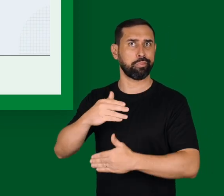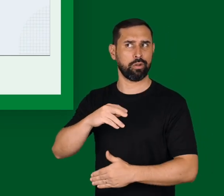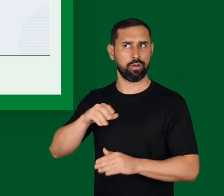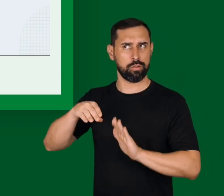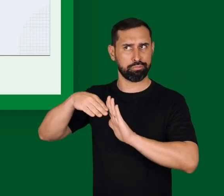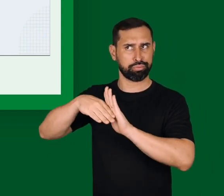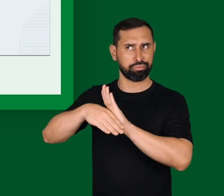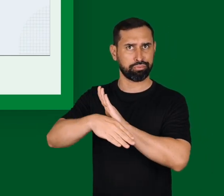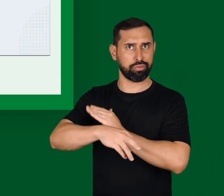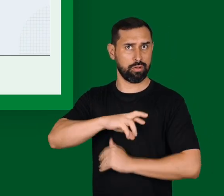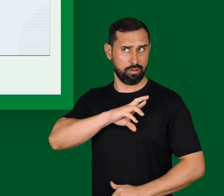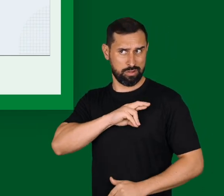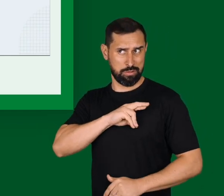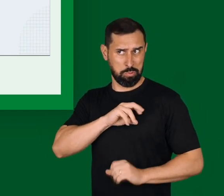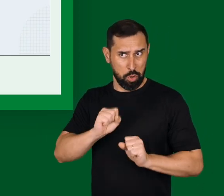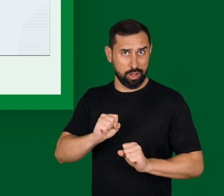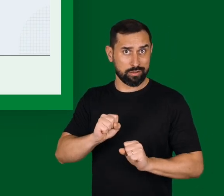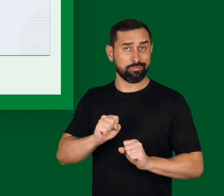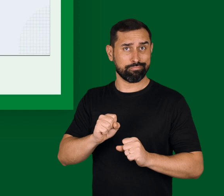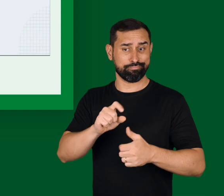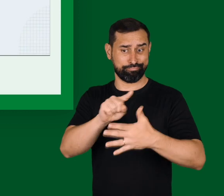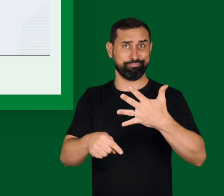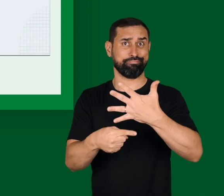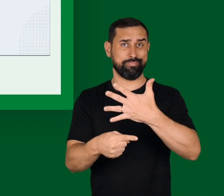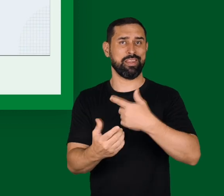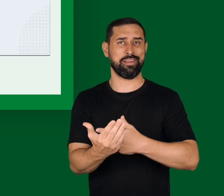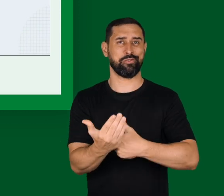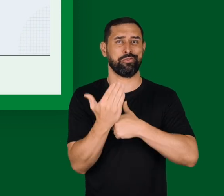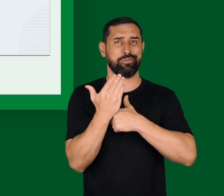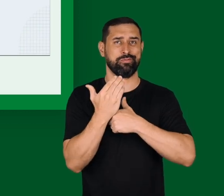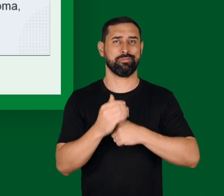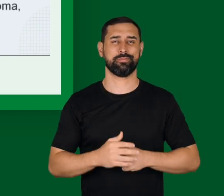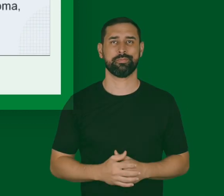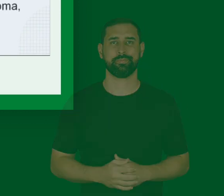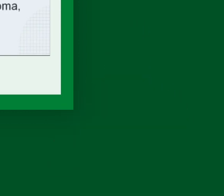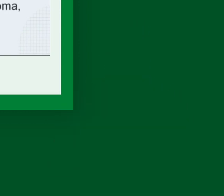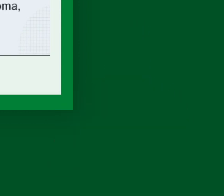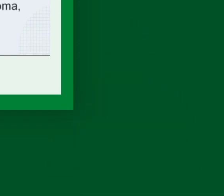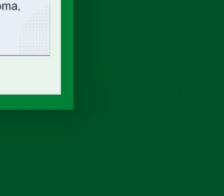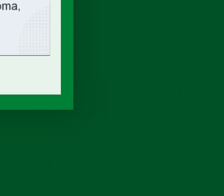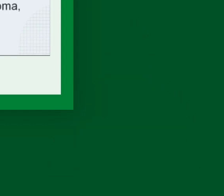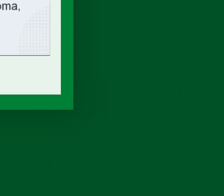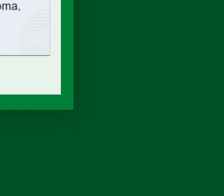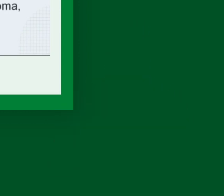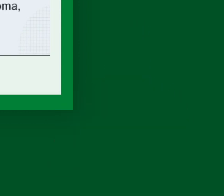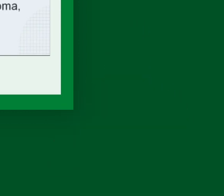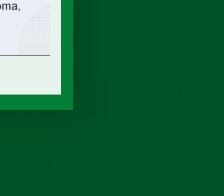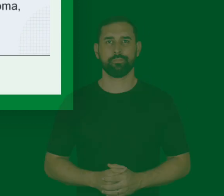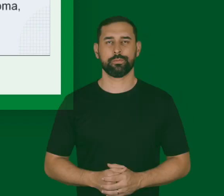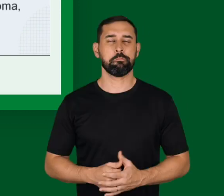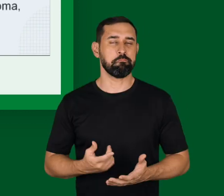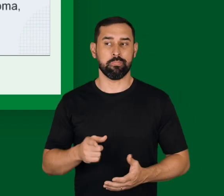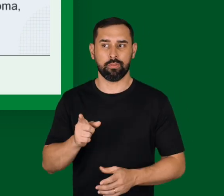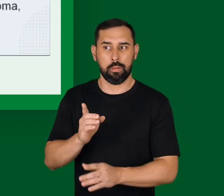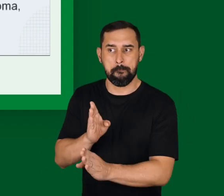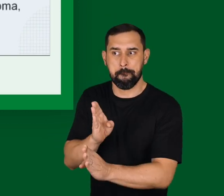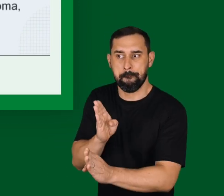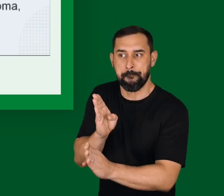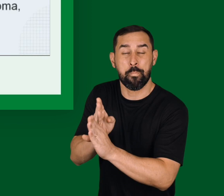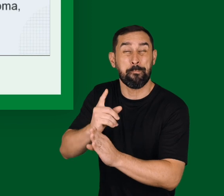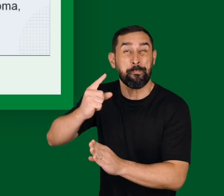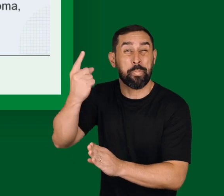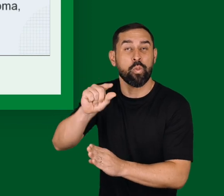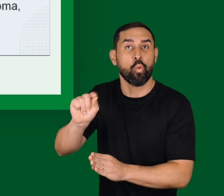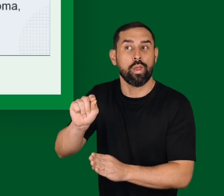estar levando aquela criança a uma condição iminente de parada, tá? Então, quando a gente